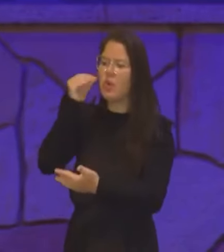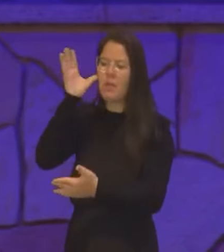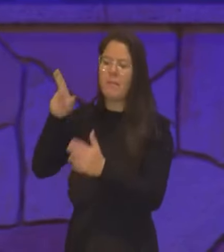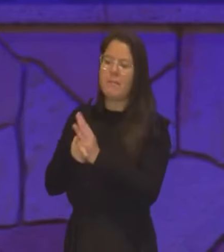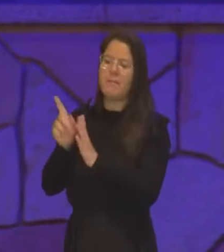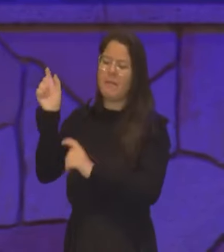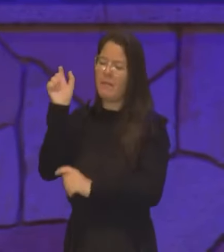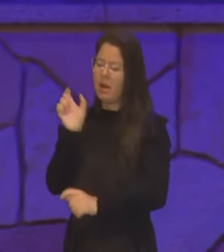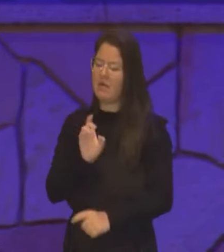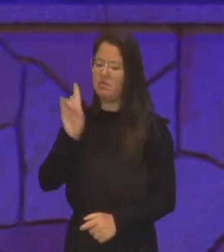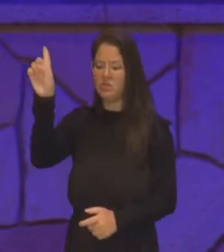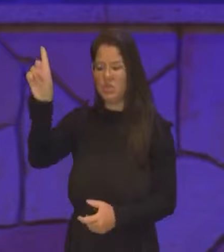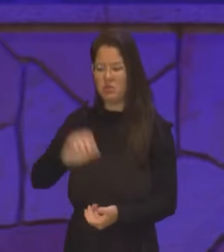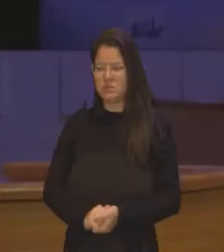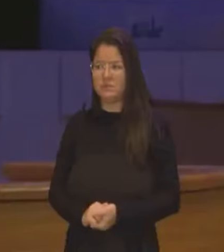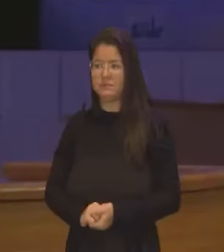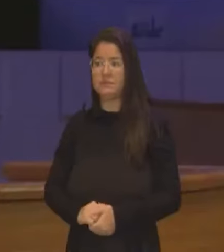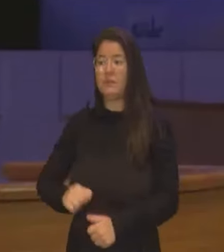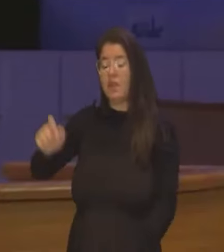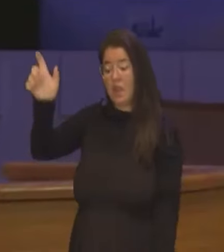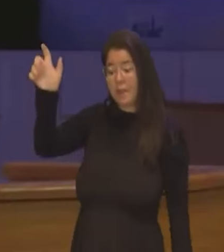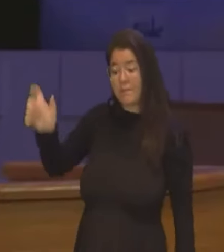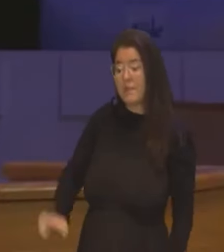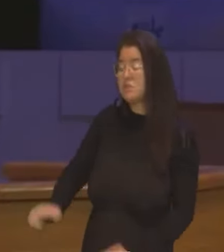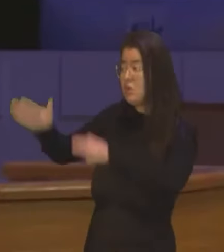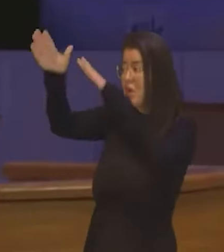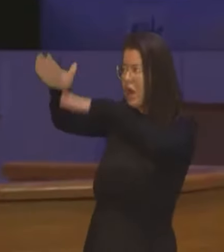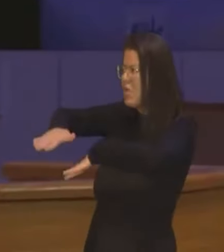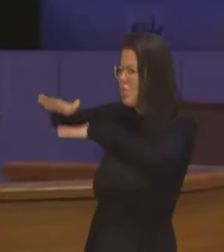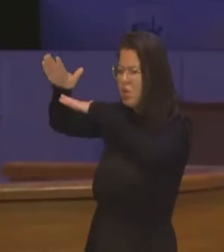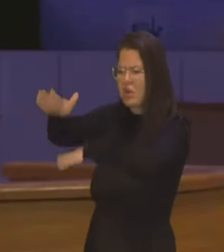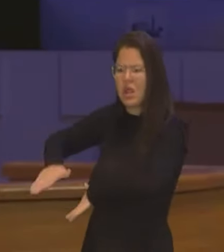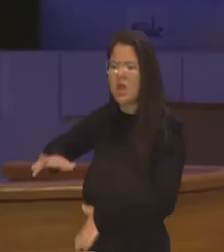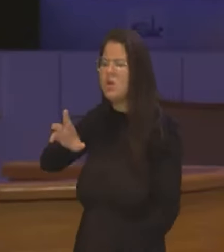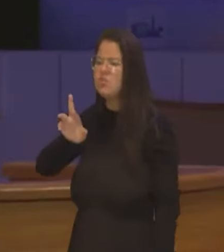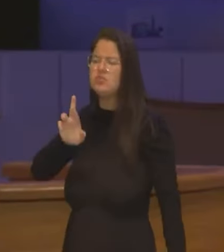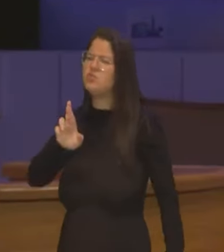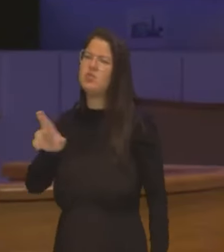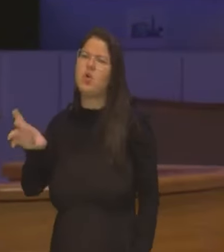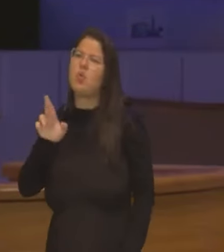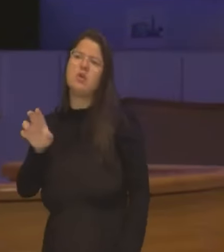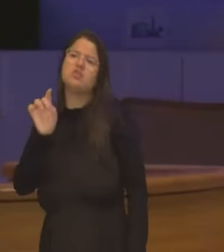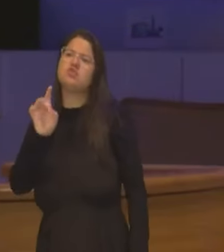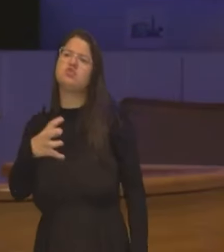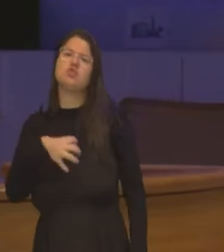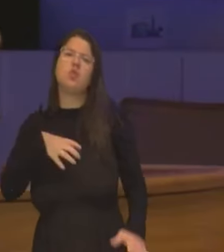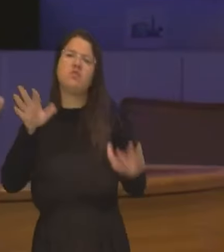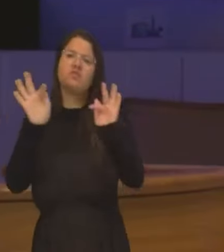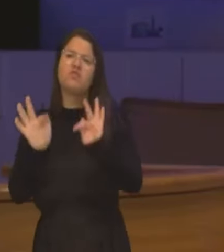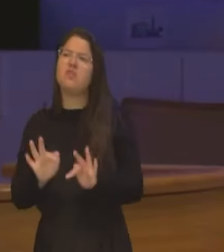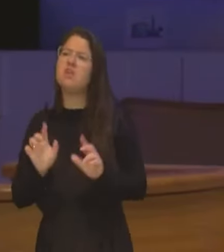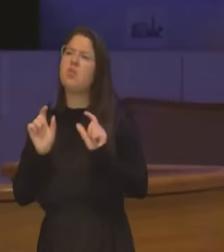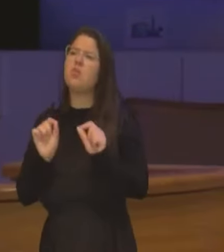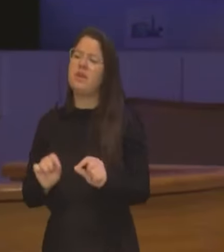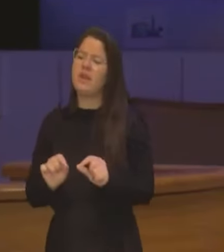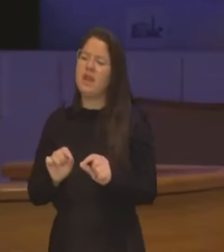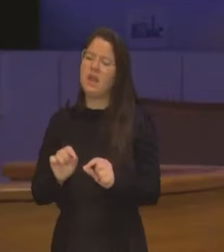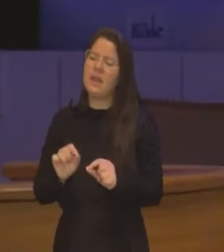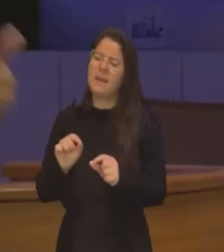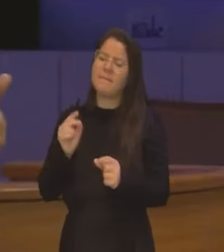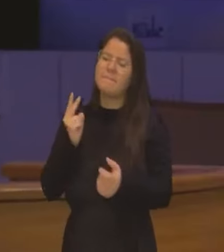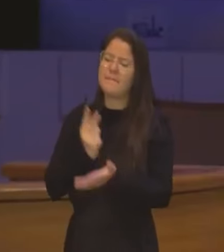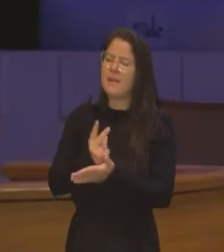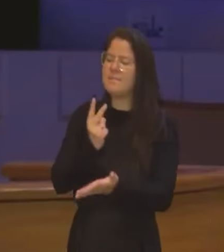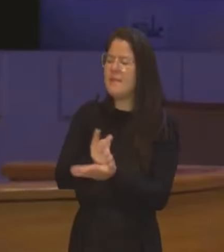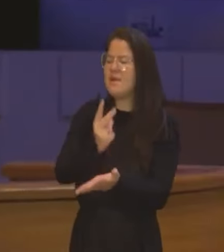em que o adorador não se contenta mais em permanecer naquelas